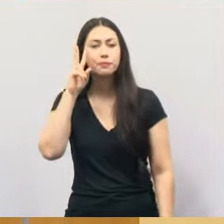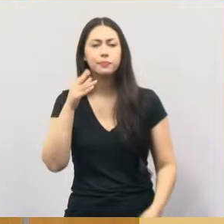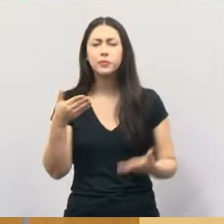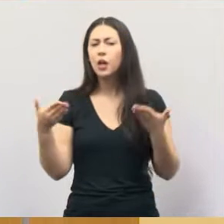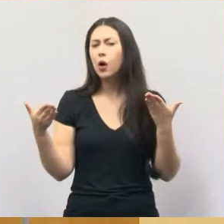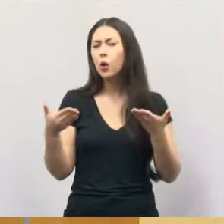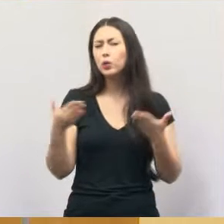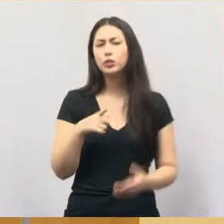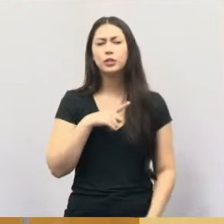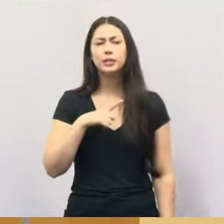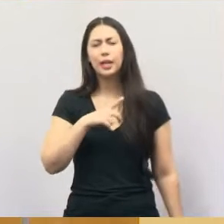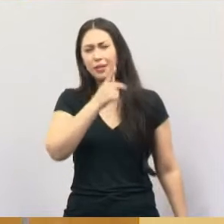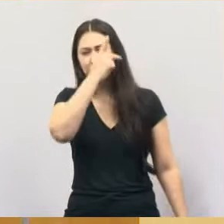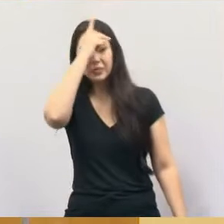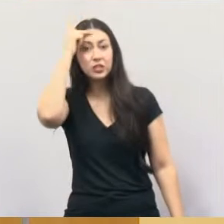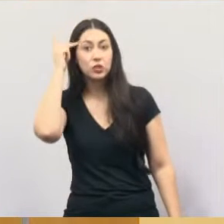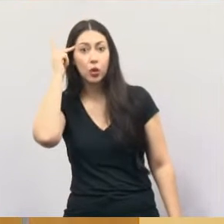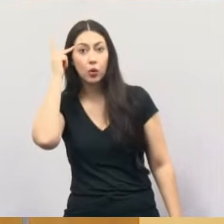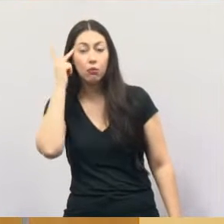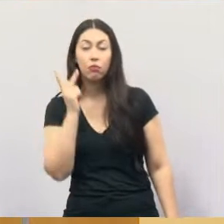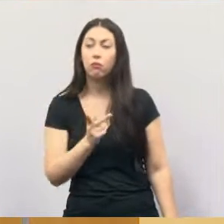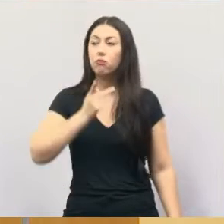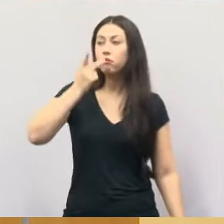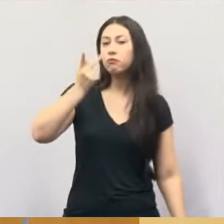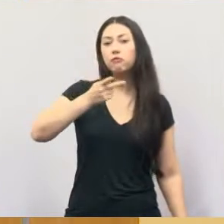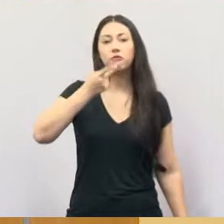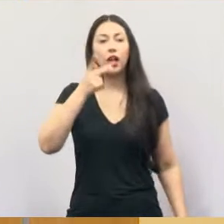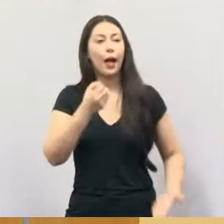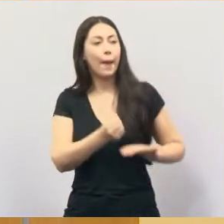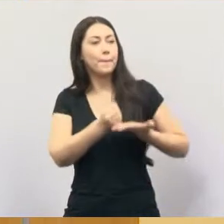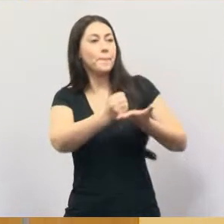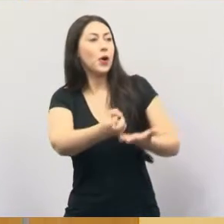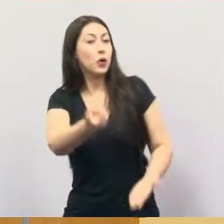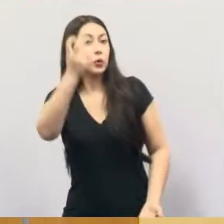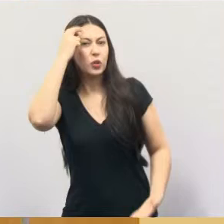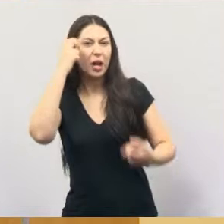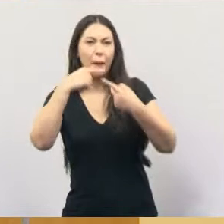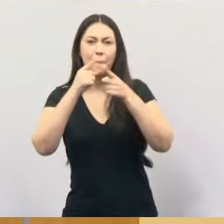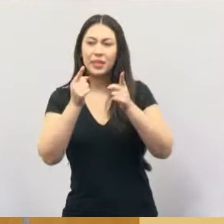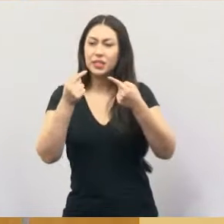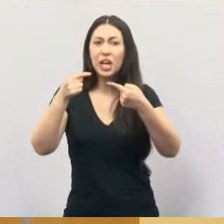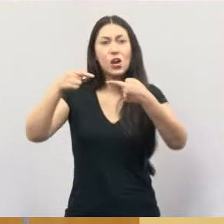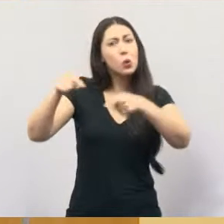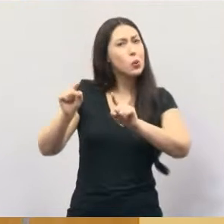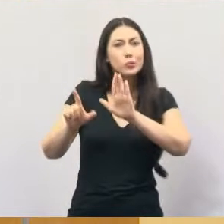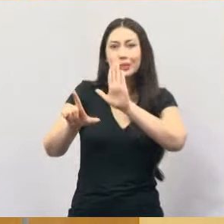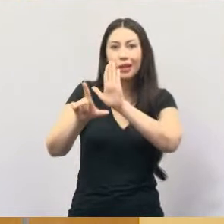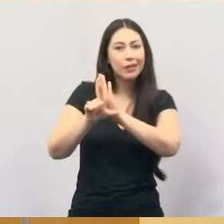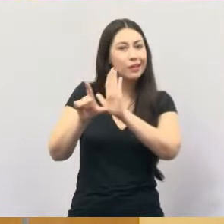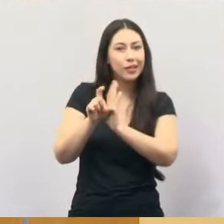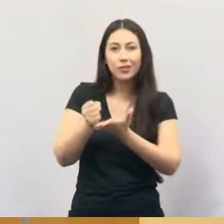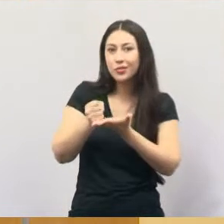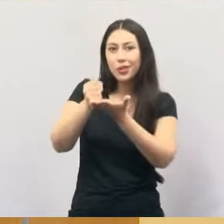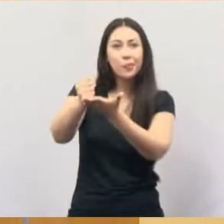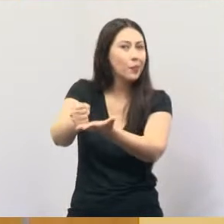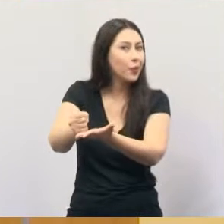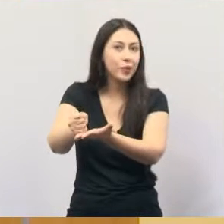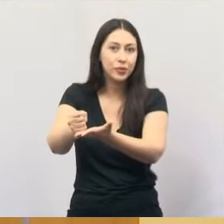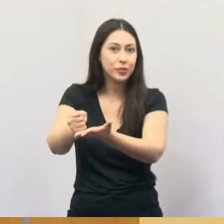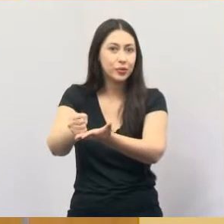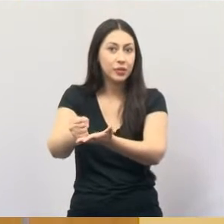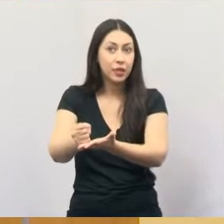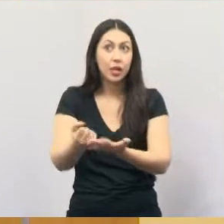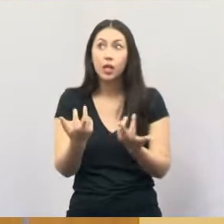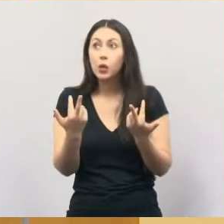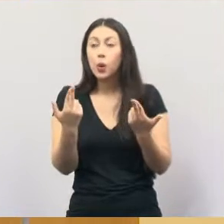dia tem muita gente, não é, que discursa apoio da cultura, mas combate inclusive as leis de incentivo à cultura, né? Como se